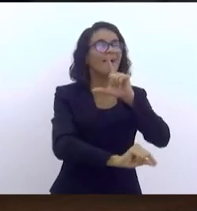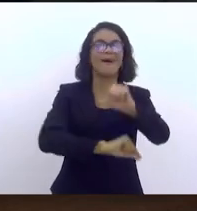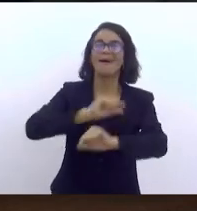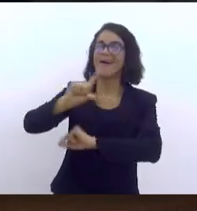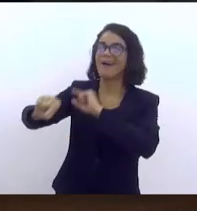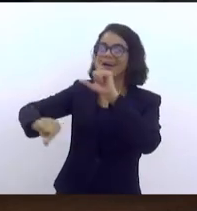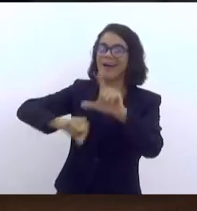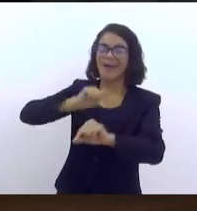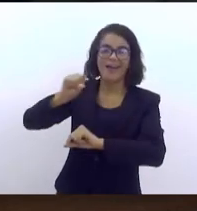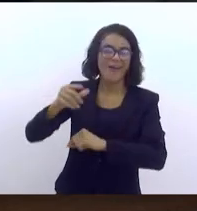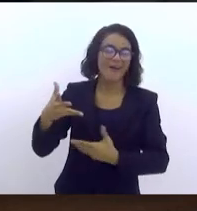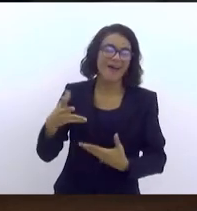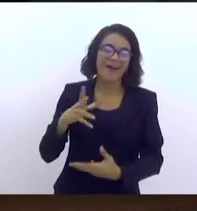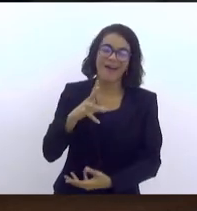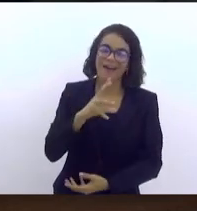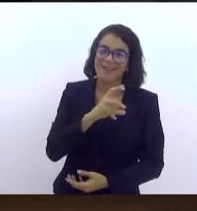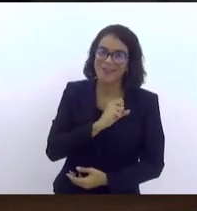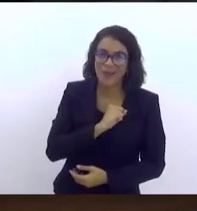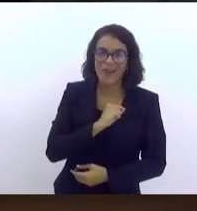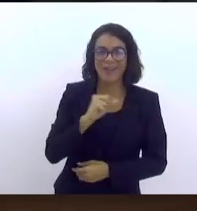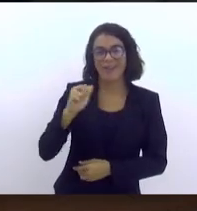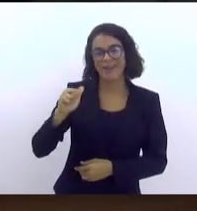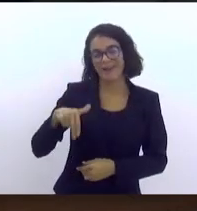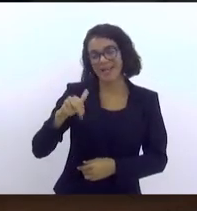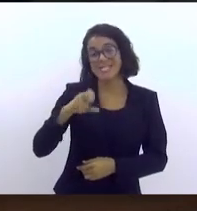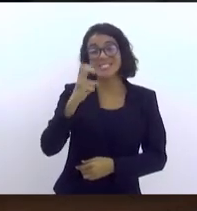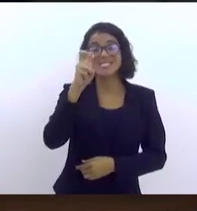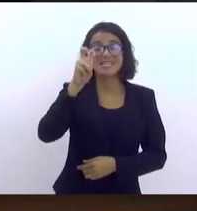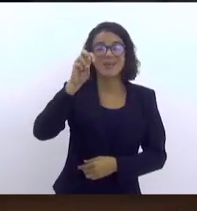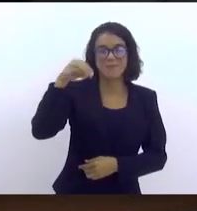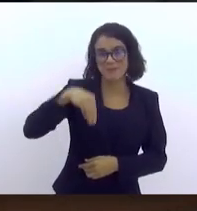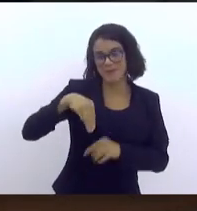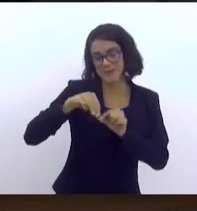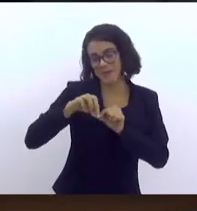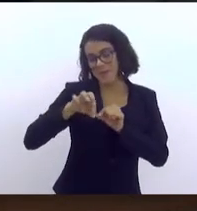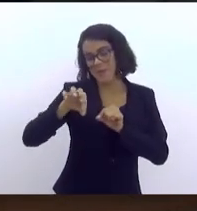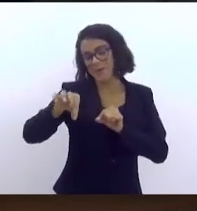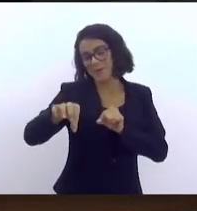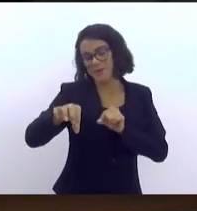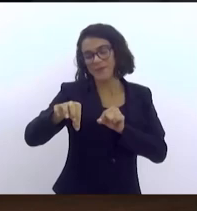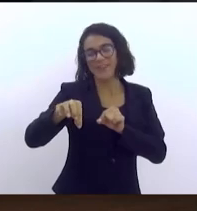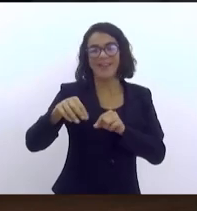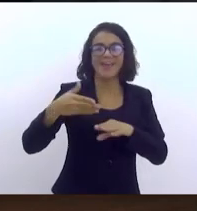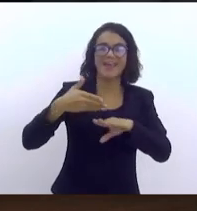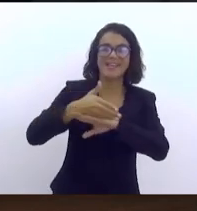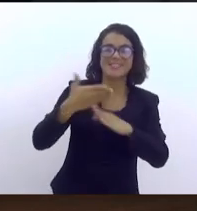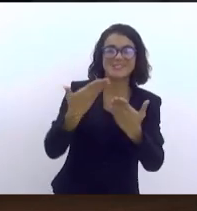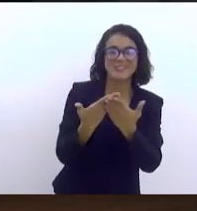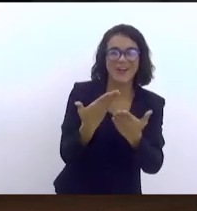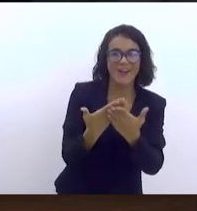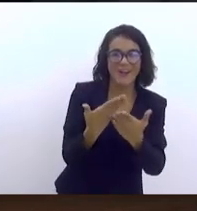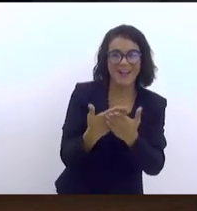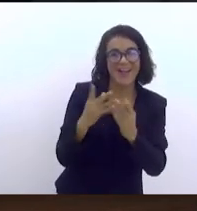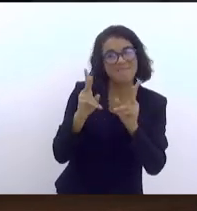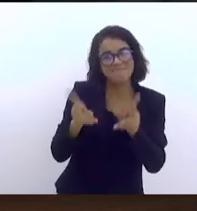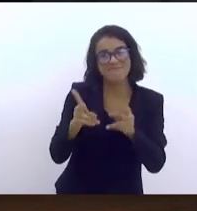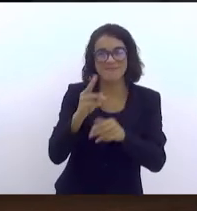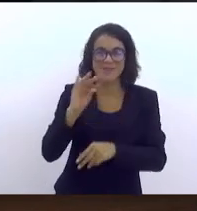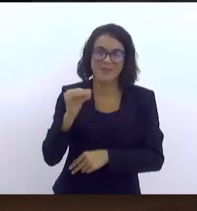Eu adoraria caminhar cinco minutos para minha escola e ter acesso às mesmas oportunidades